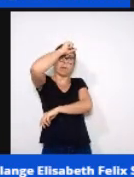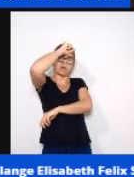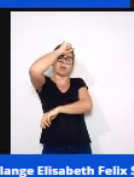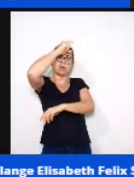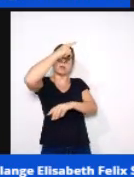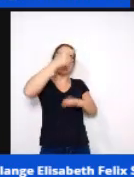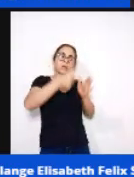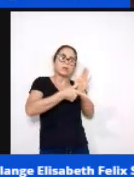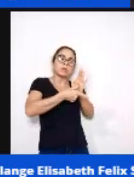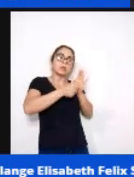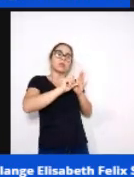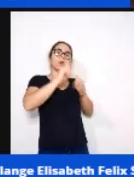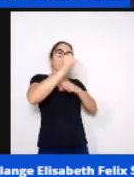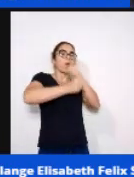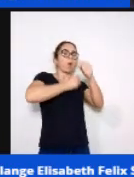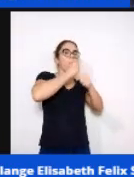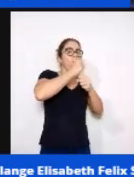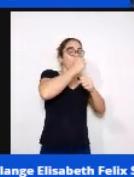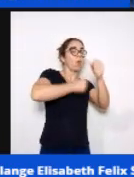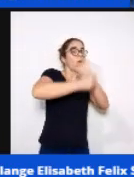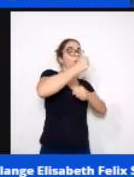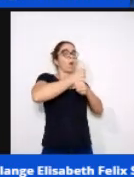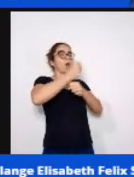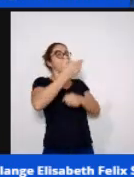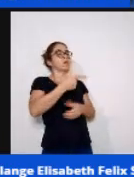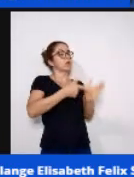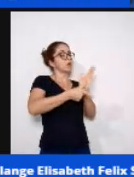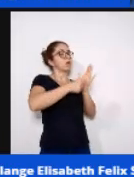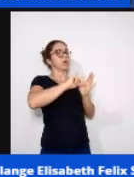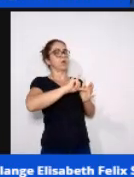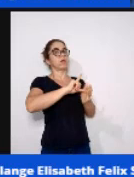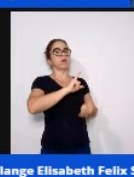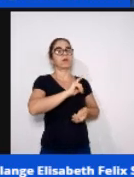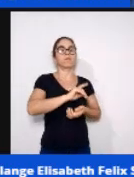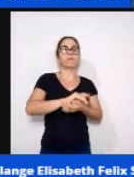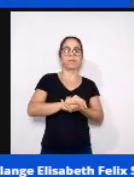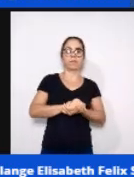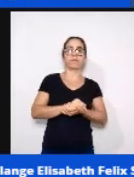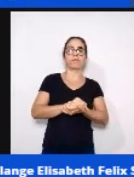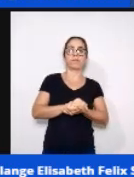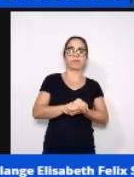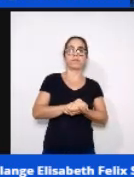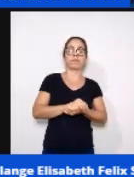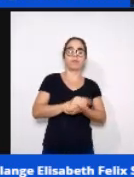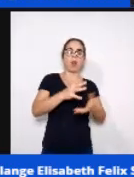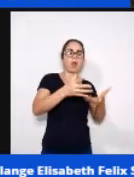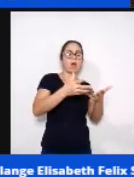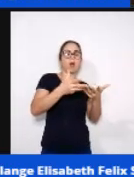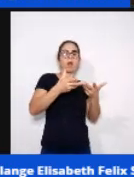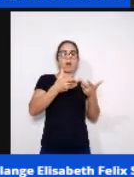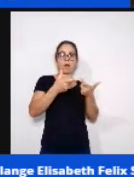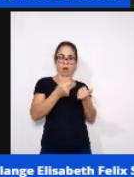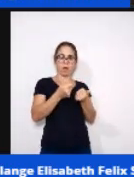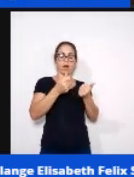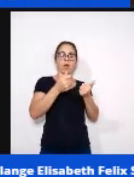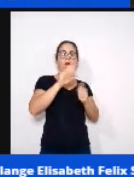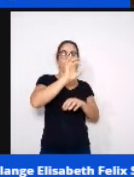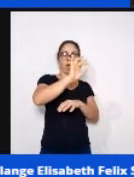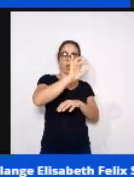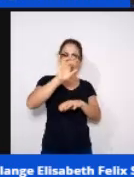anos anteriores. Bem, então, com relação à habilidade indicada no referencial